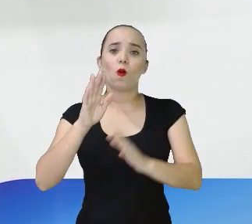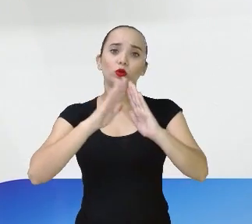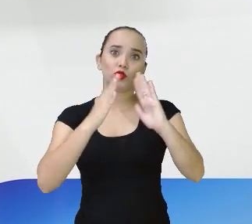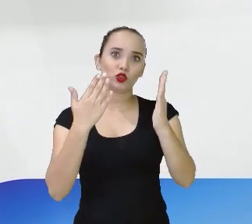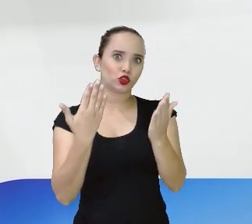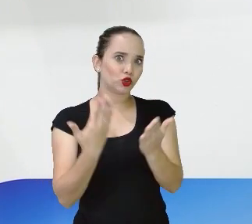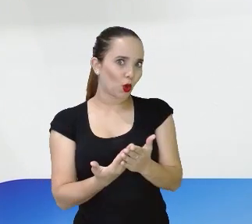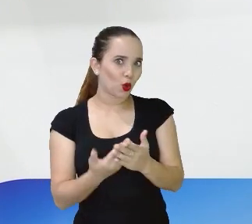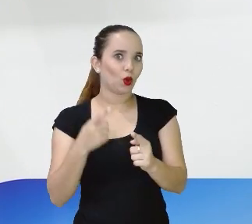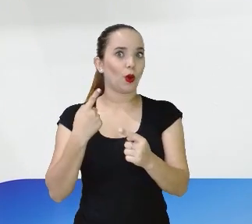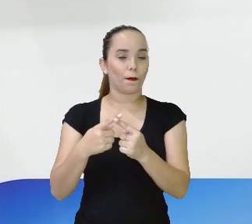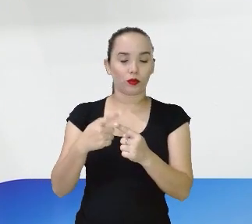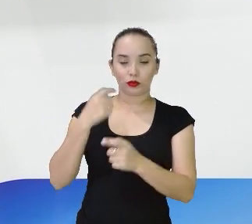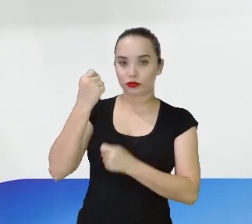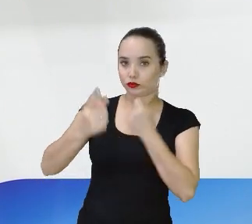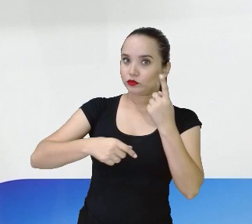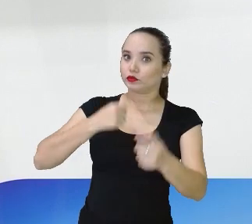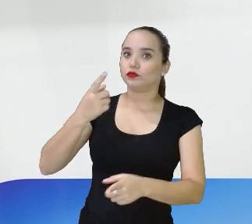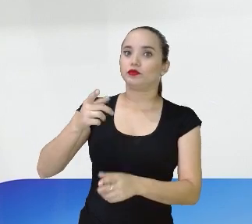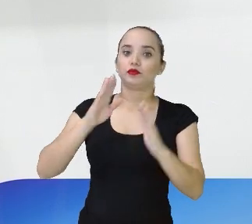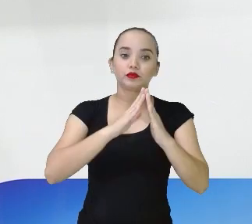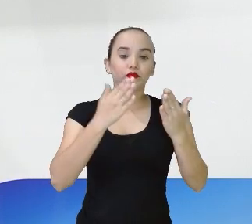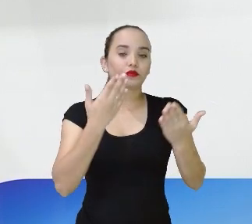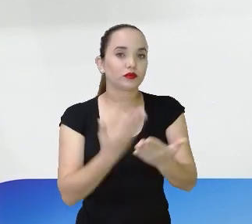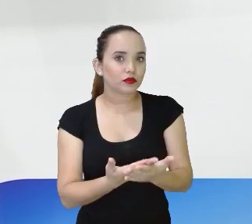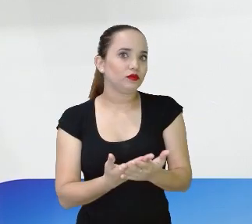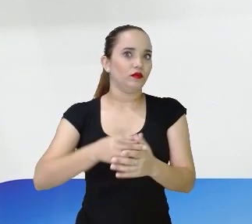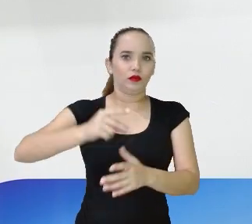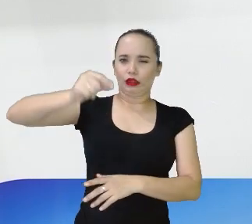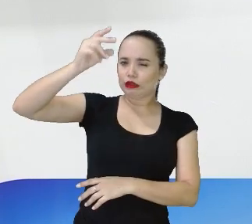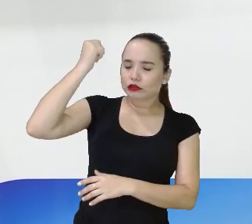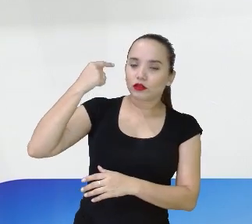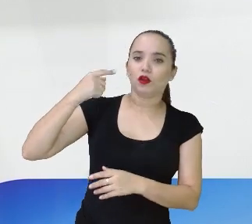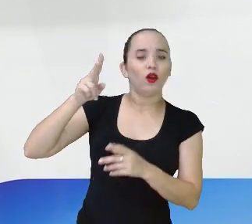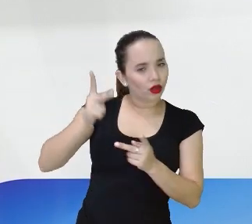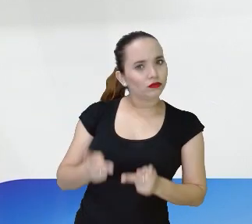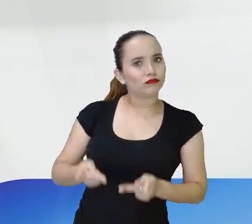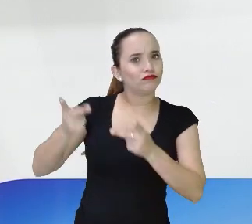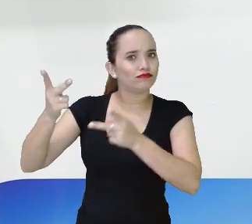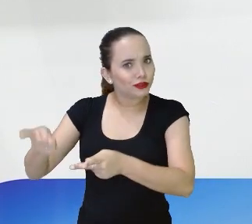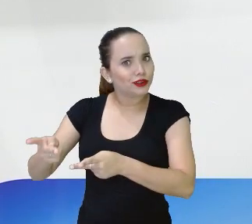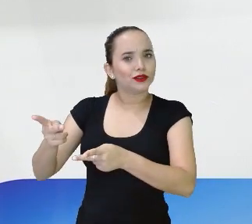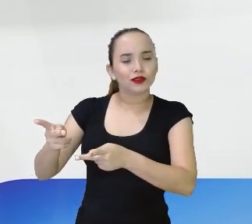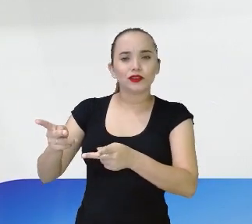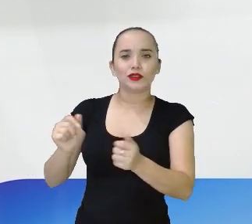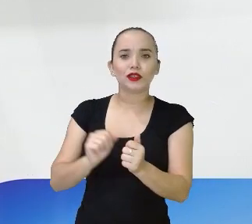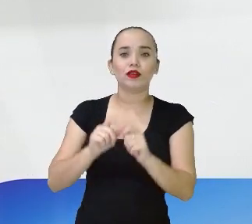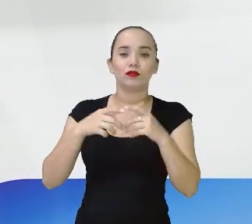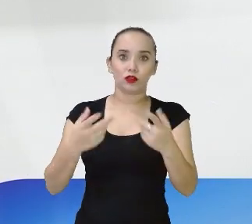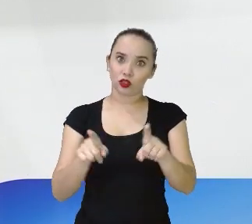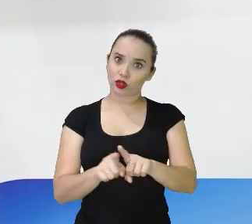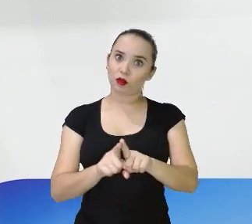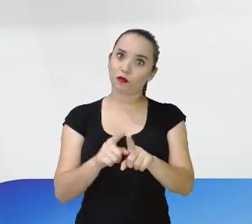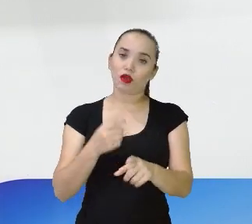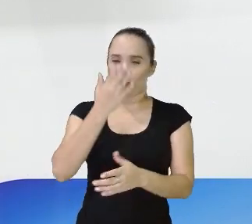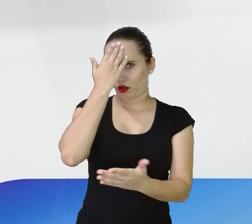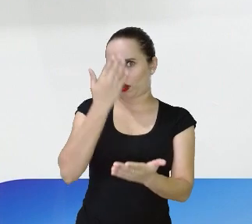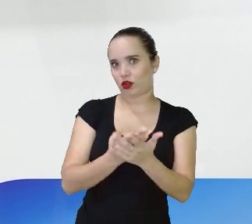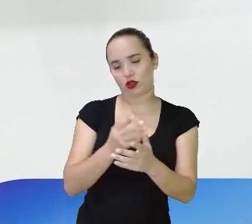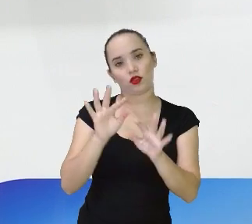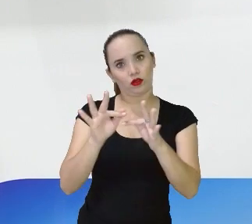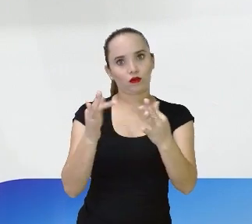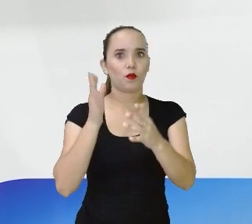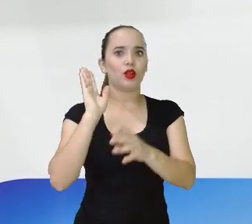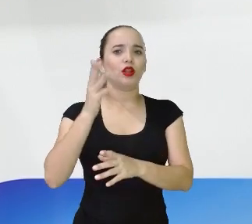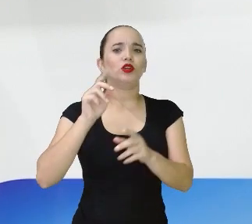as escolas de vez em quando fazem, ou faziam, passeios ali para aquele teatro. E as famílias de vocês também já devem ter ido